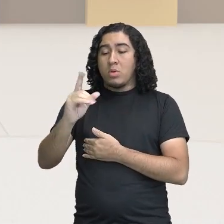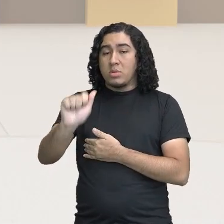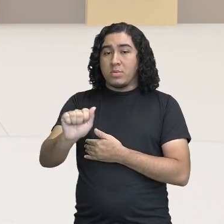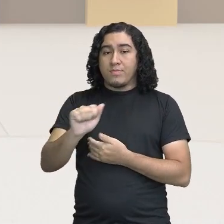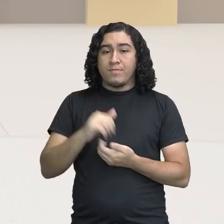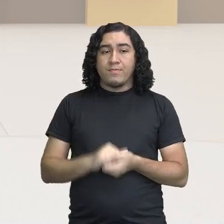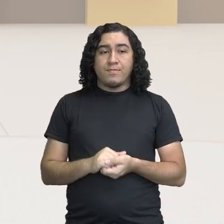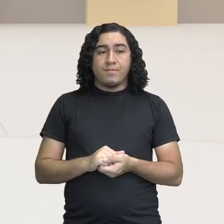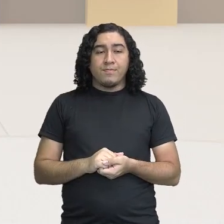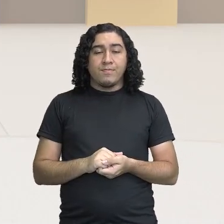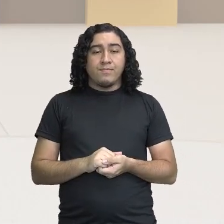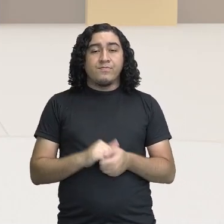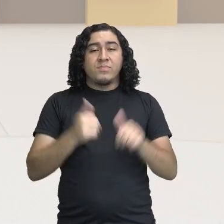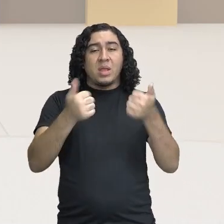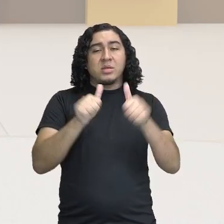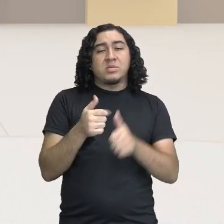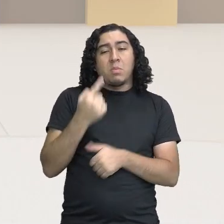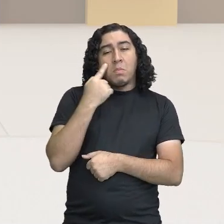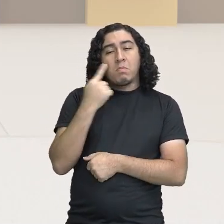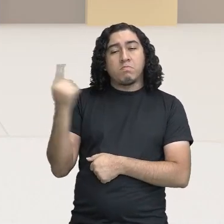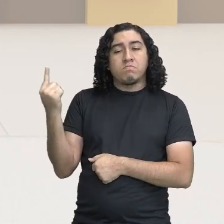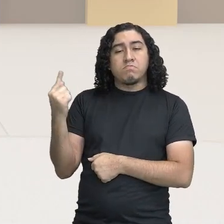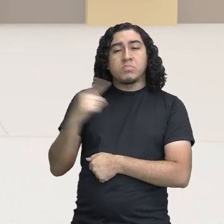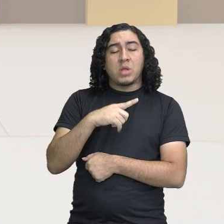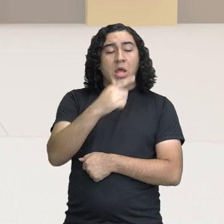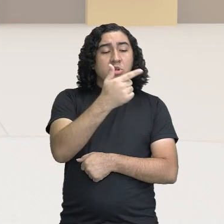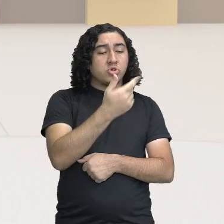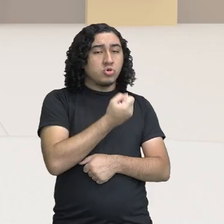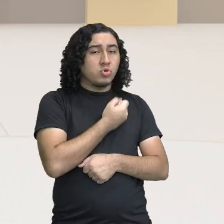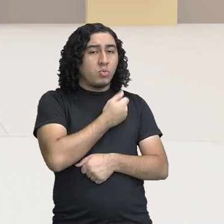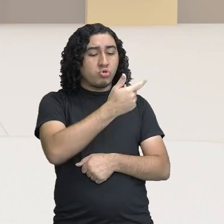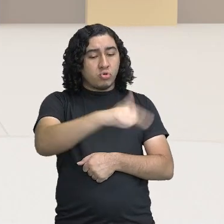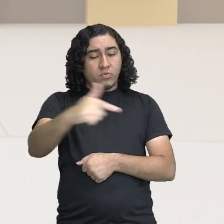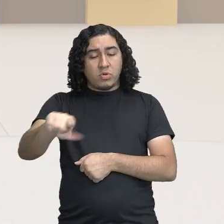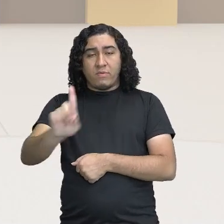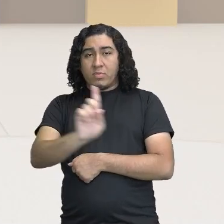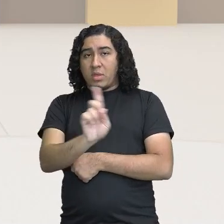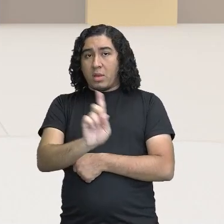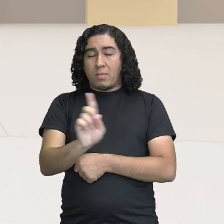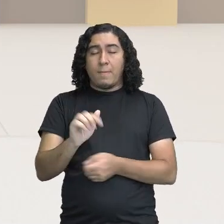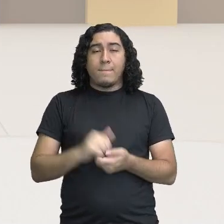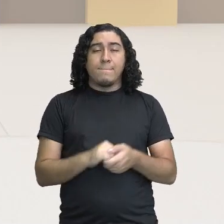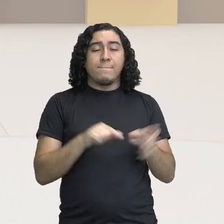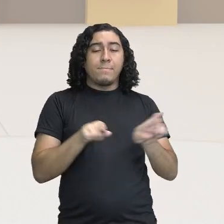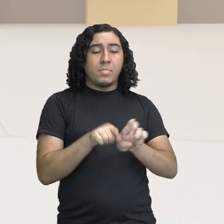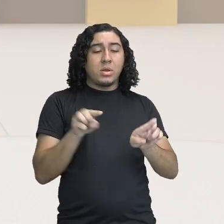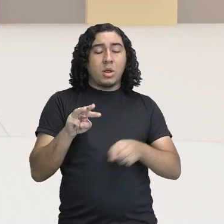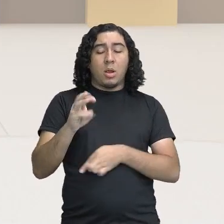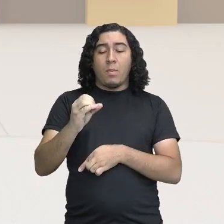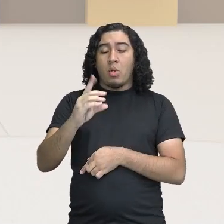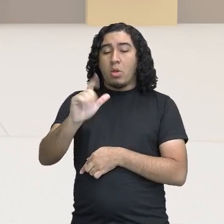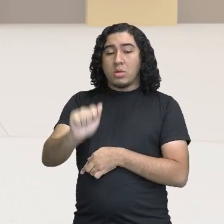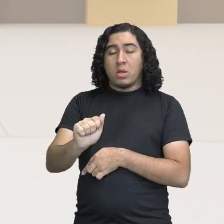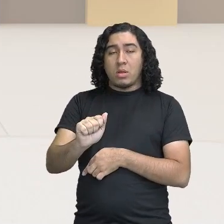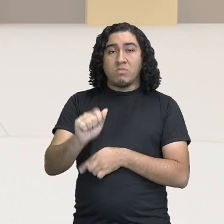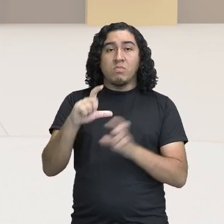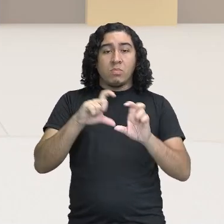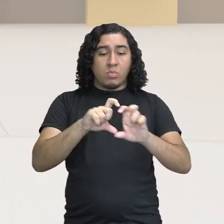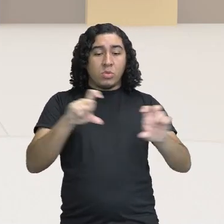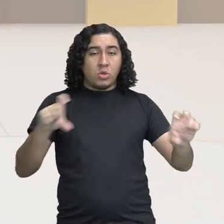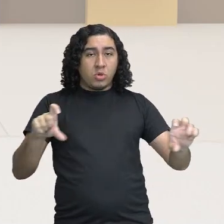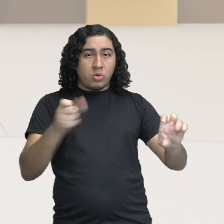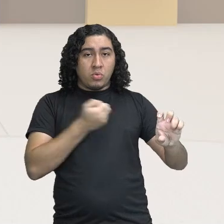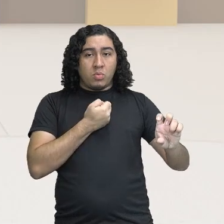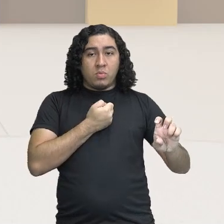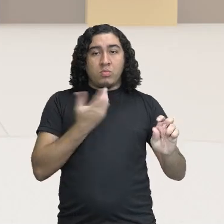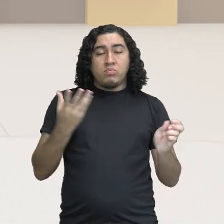observem aqui que não existe nenhum valor repetido. Professora, mas a moda, em um conjunto, né, de números, né, de dados, você